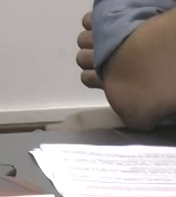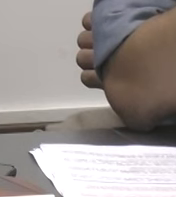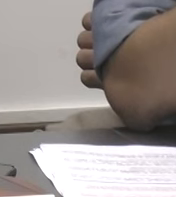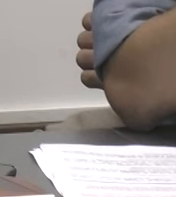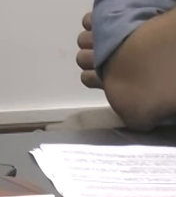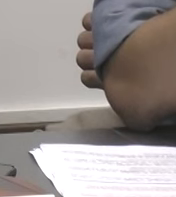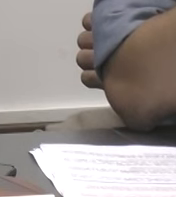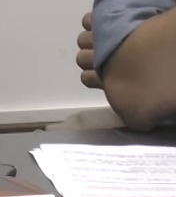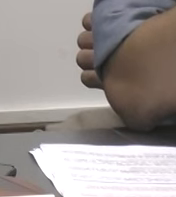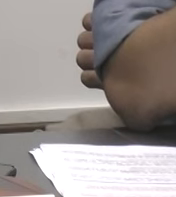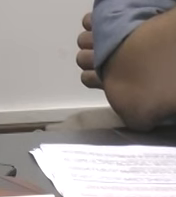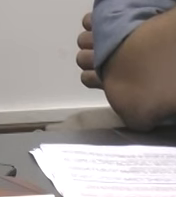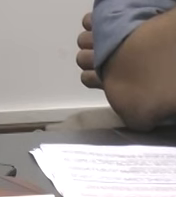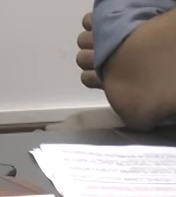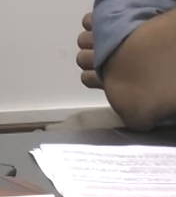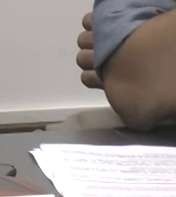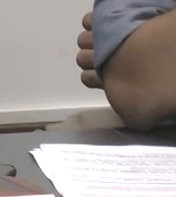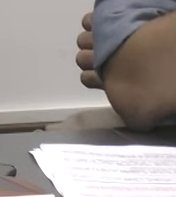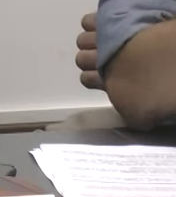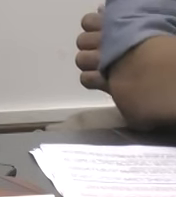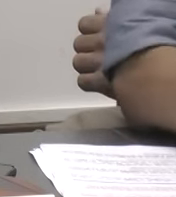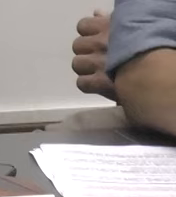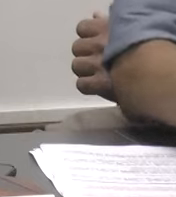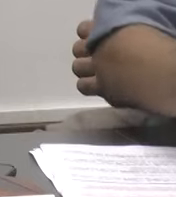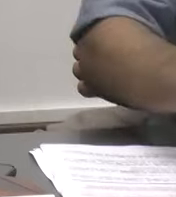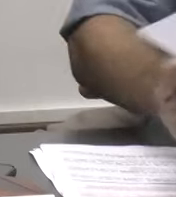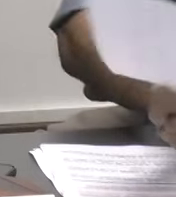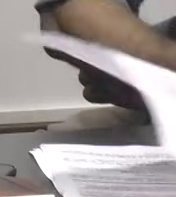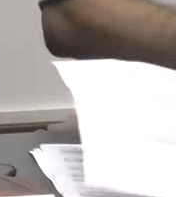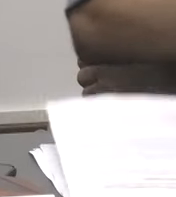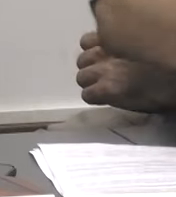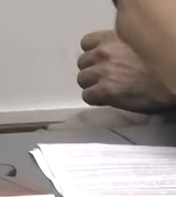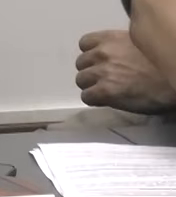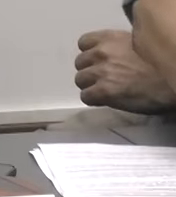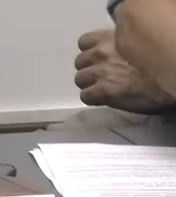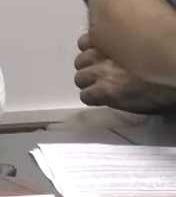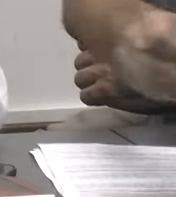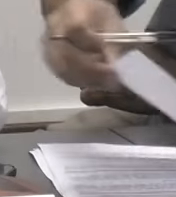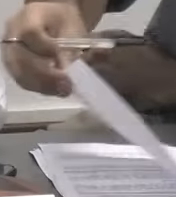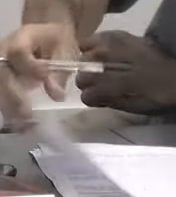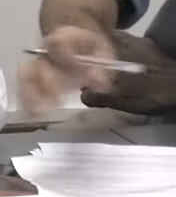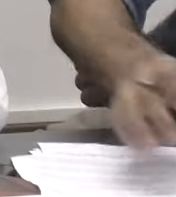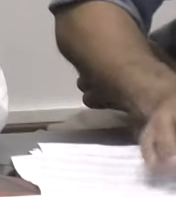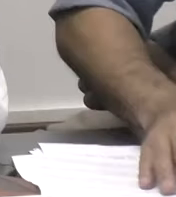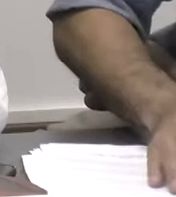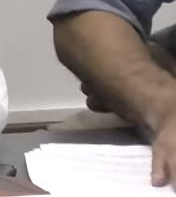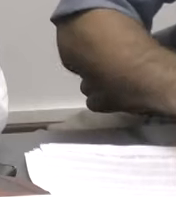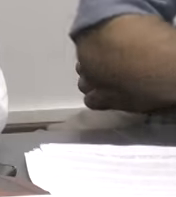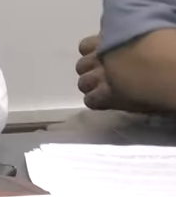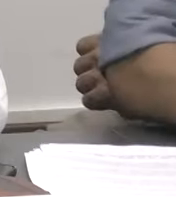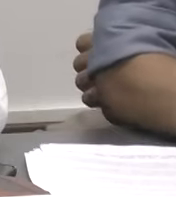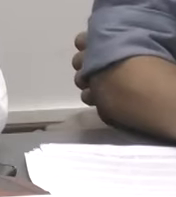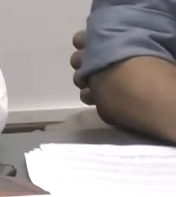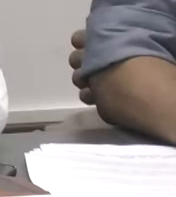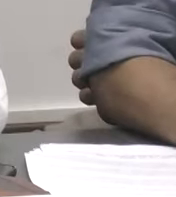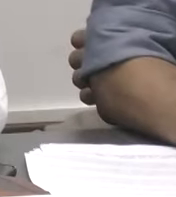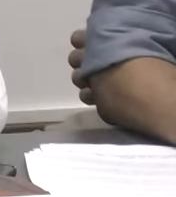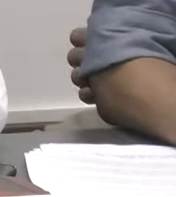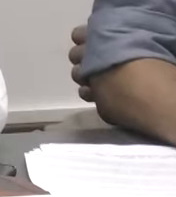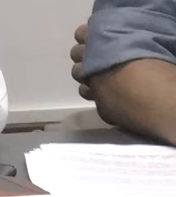que autorizaram prévia expressamente o seu recolhimento, tal, tal, tal. Então, o que, que eu queria discutir com Vossa